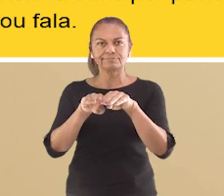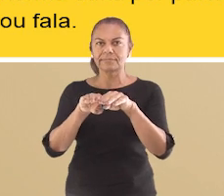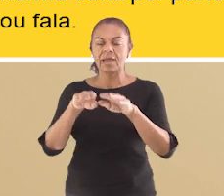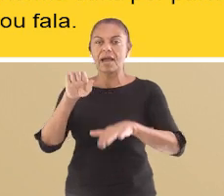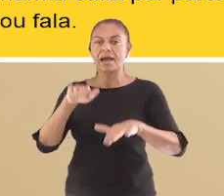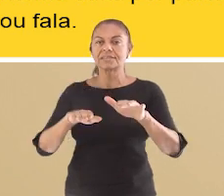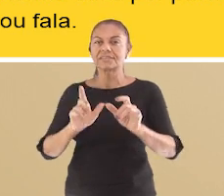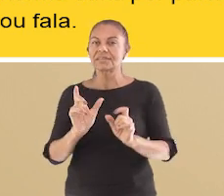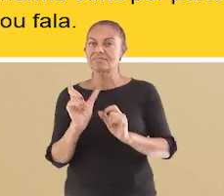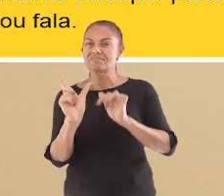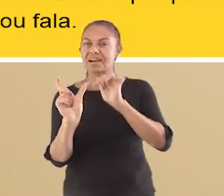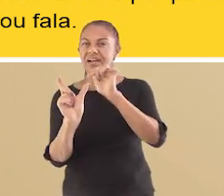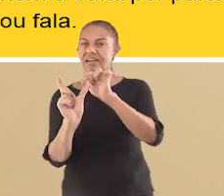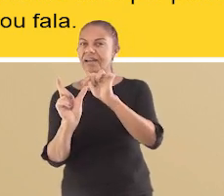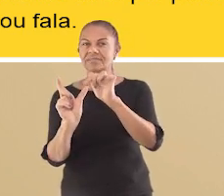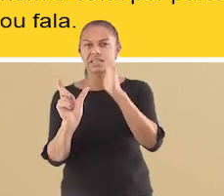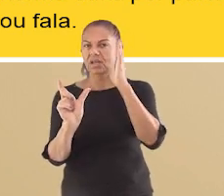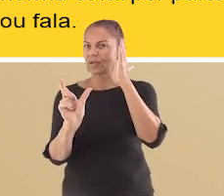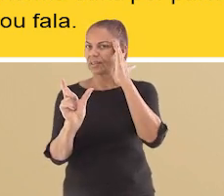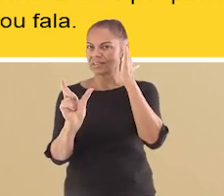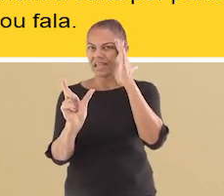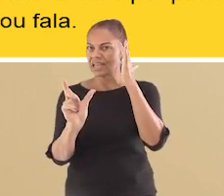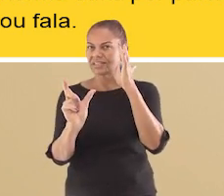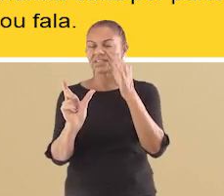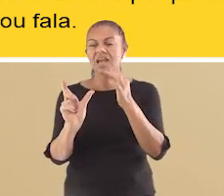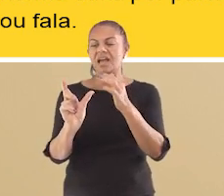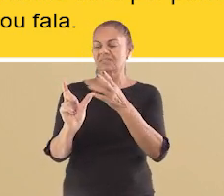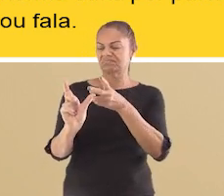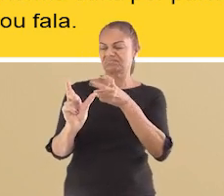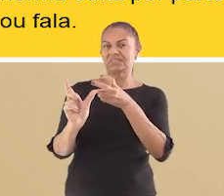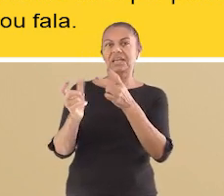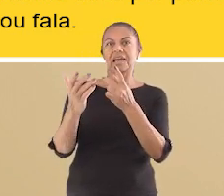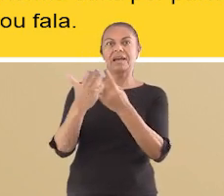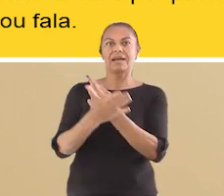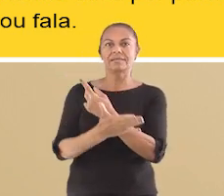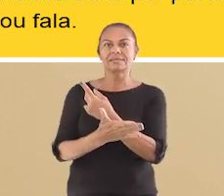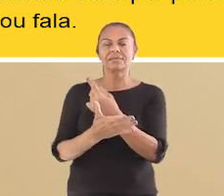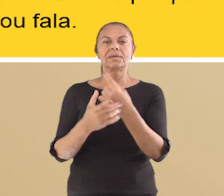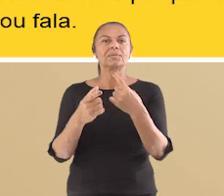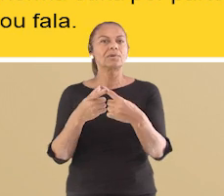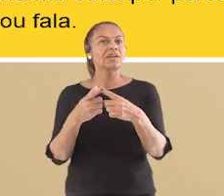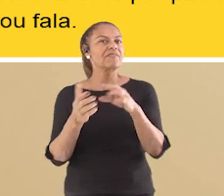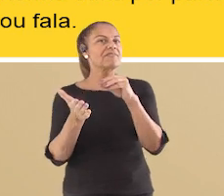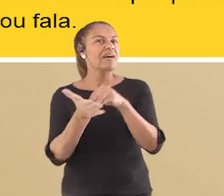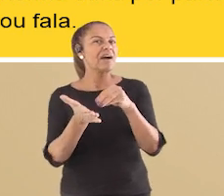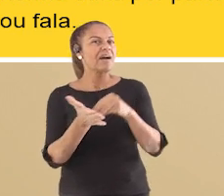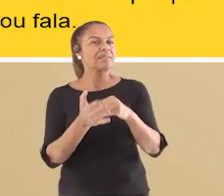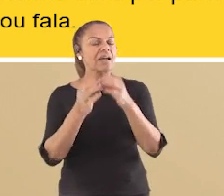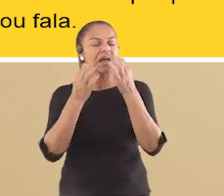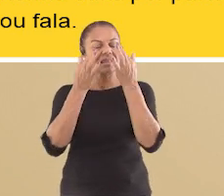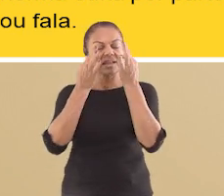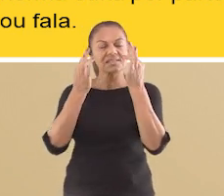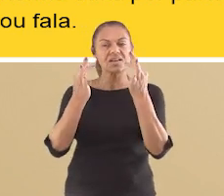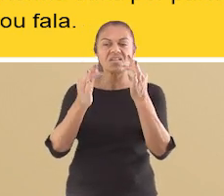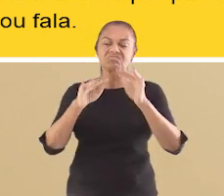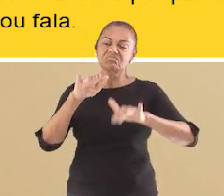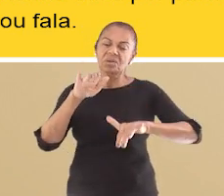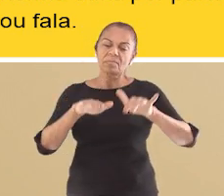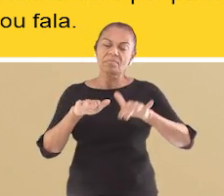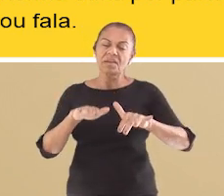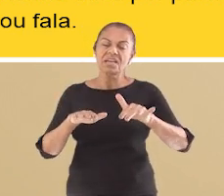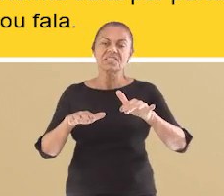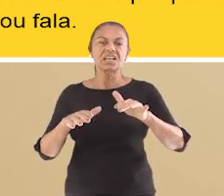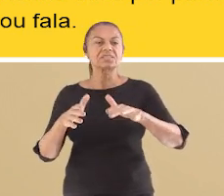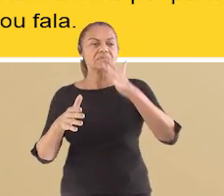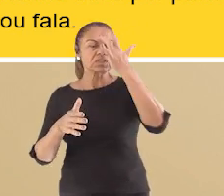português padrão, causando má compreensão ou má interpretação do enunciado. Esses vícios ocorrem devido à falta de atenção